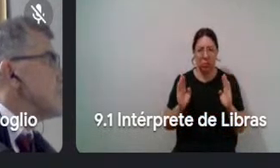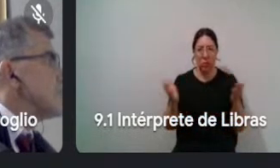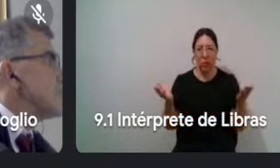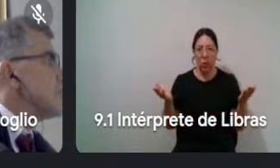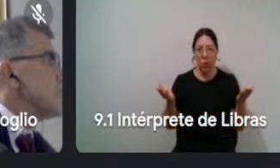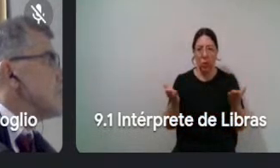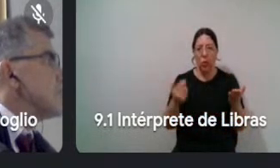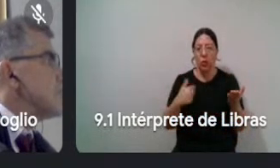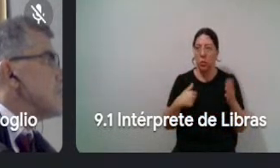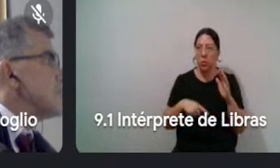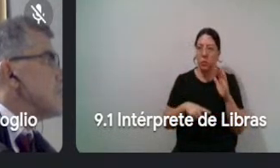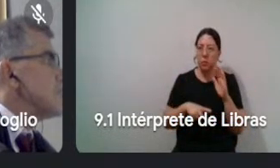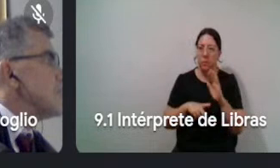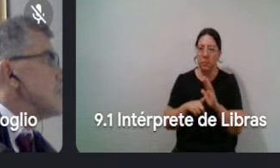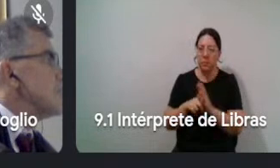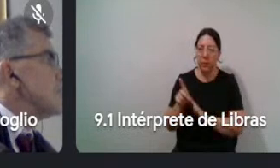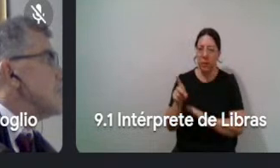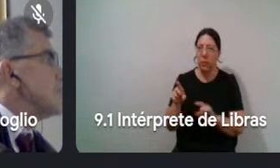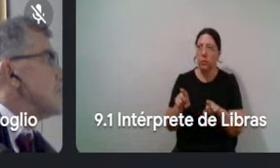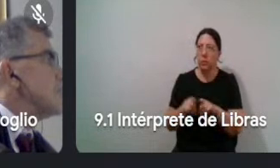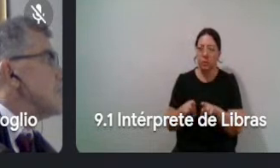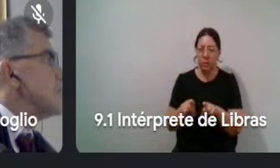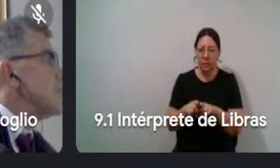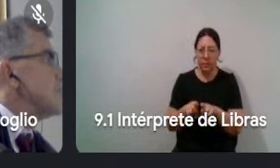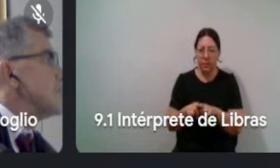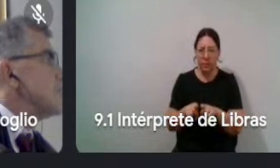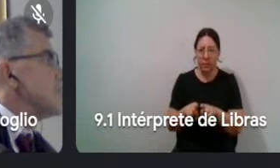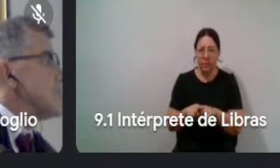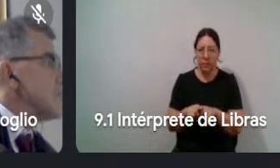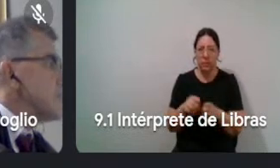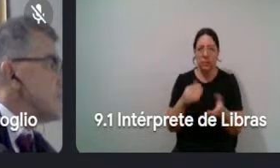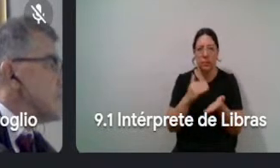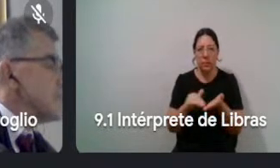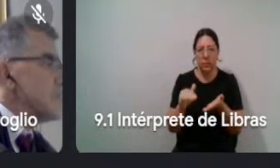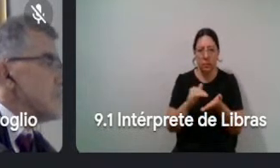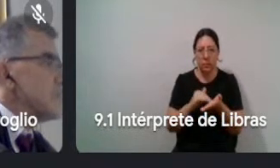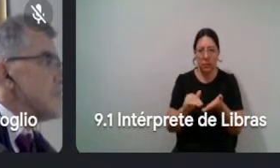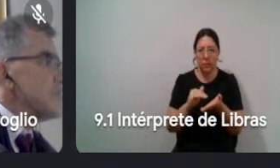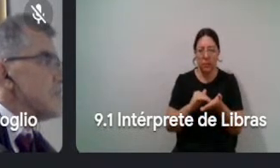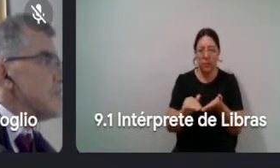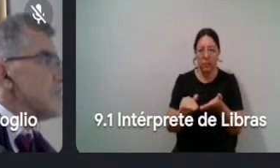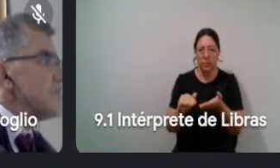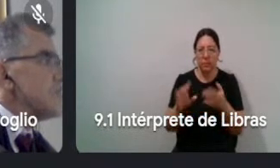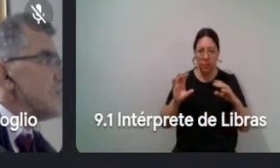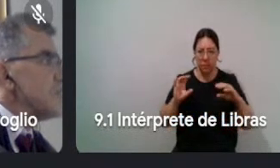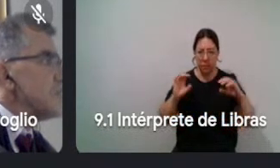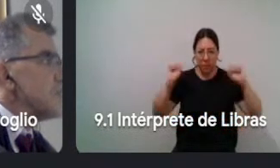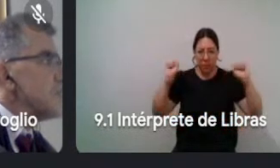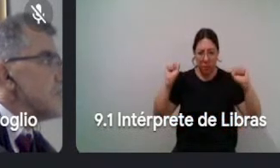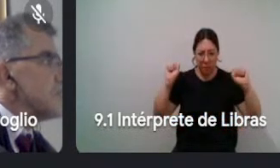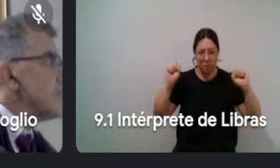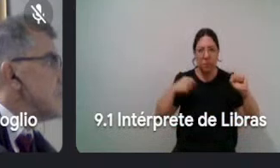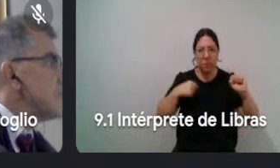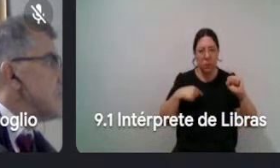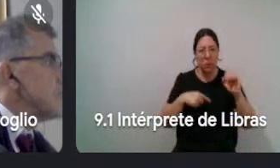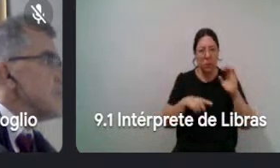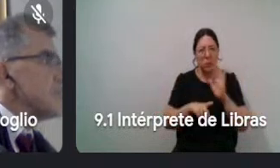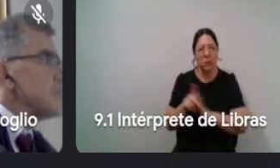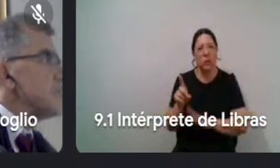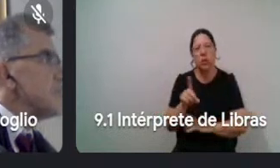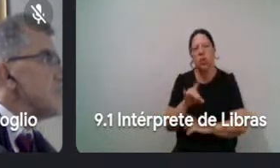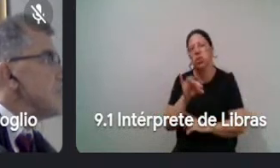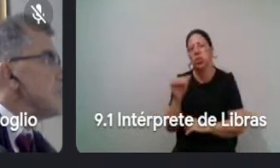Fiz a pergunta que o senhor está fazendo, eu fiz também ao secretário aqui do tribunal. A partir de que data?